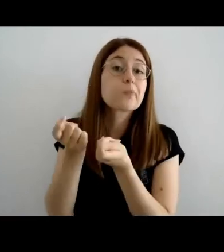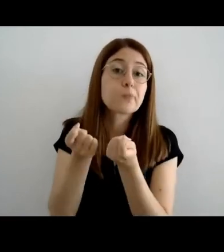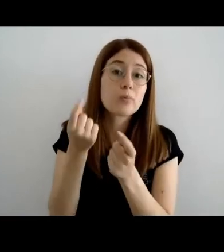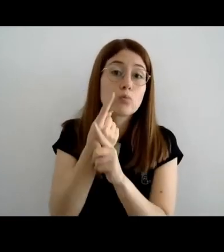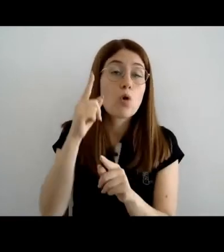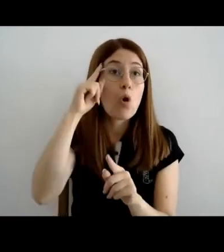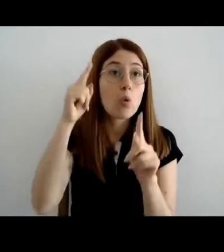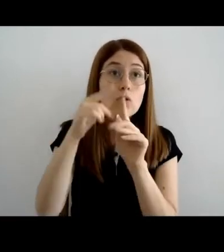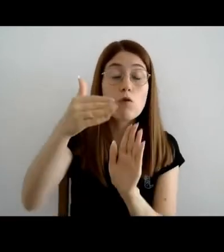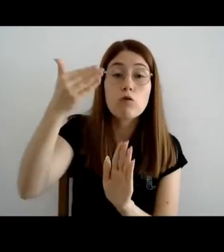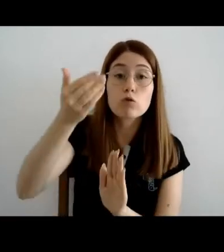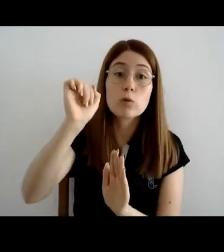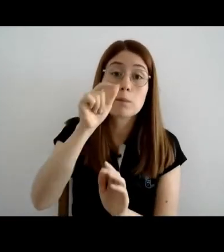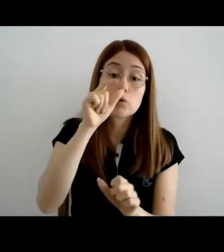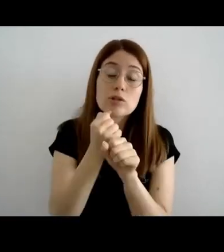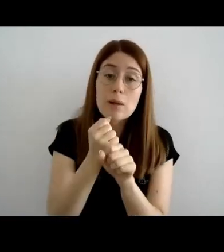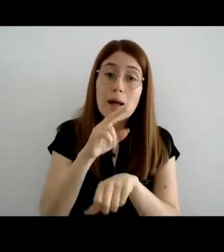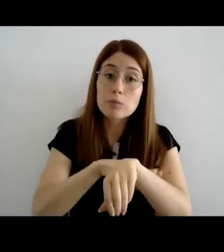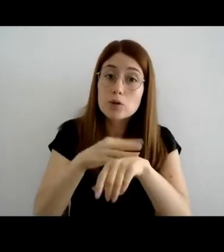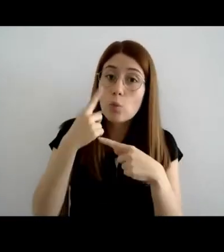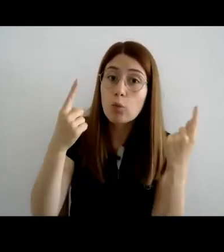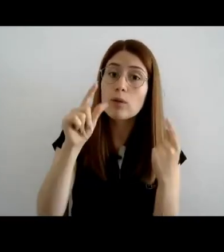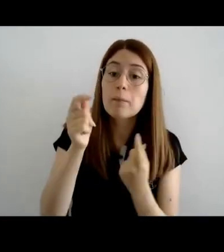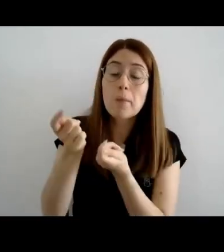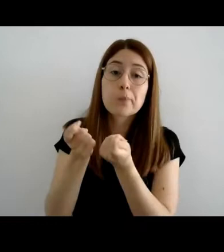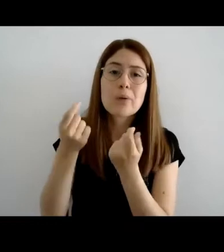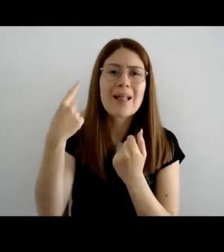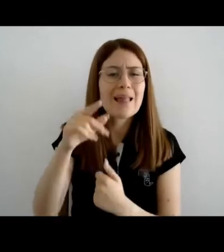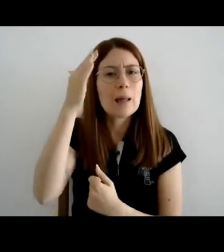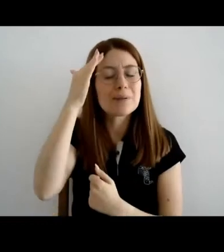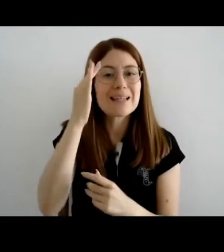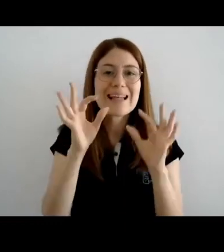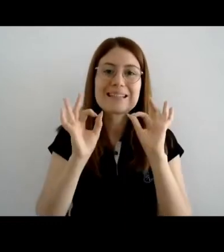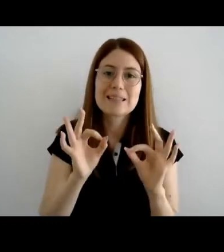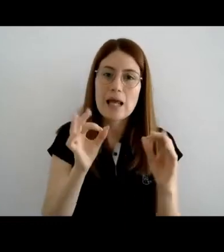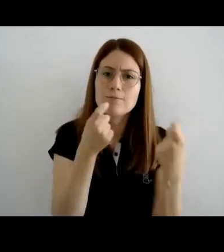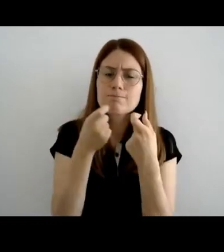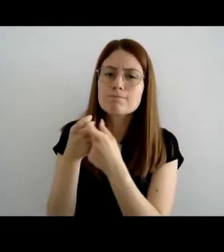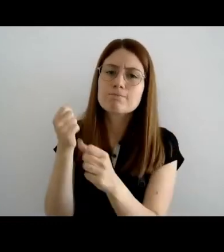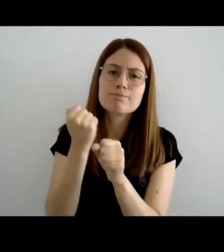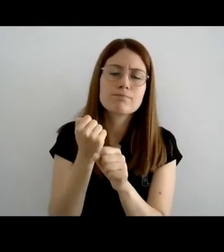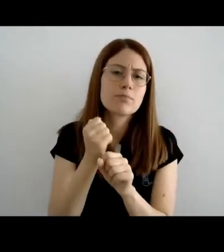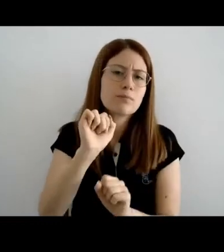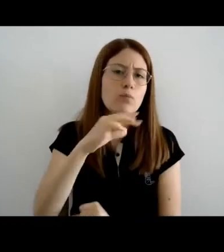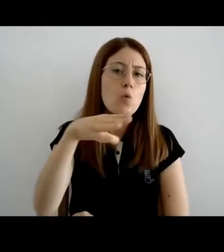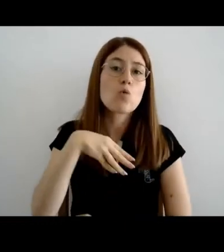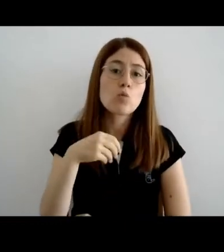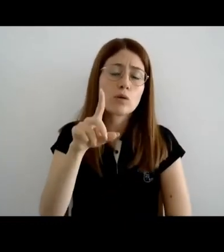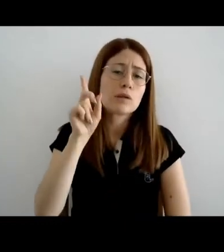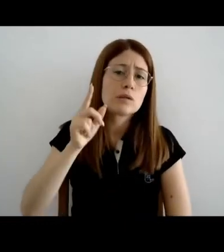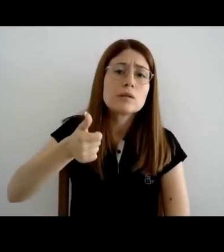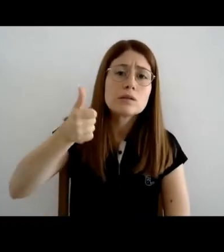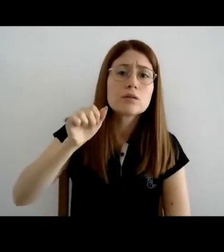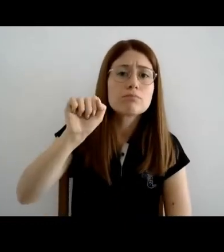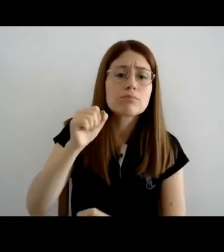trabalhadores e dirigentes da administração pública tenham as competências adequadas para lidar com um mundo em que é essencial promover dinâmicas de